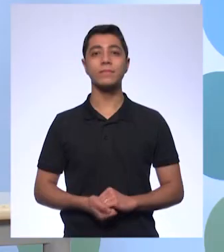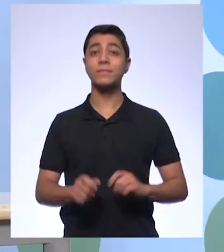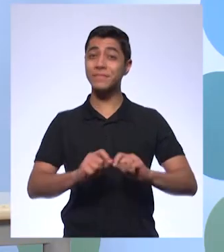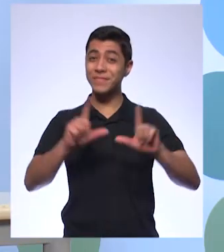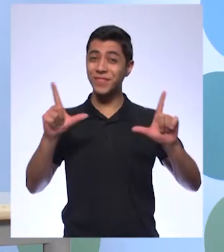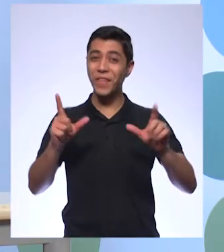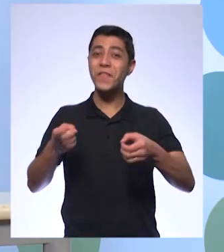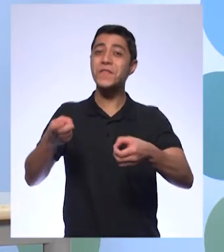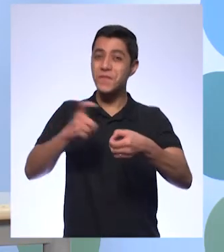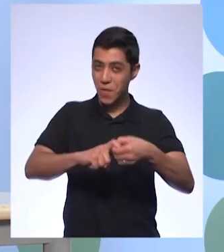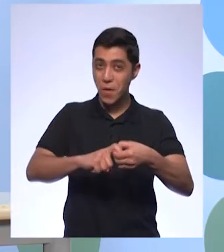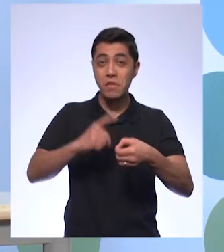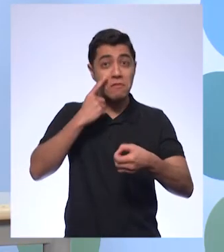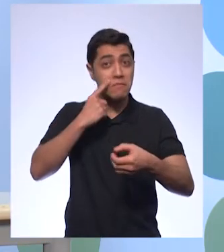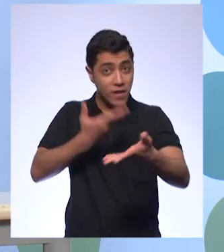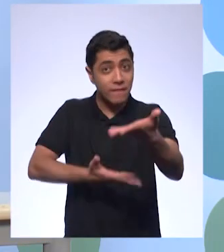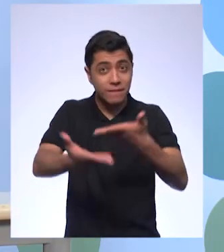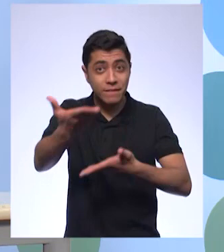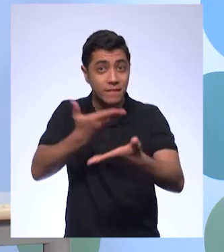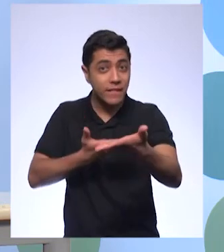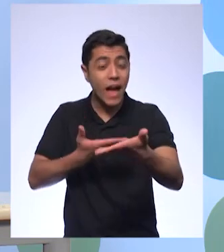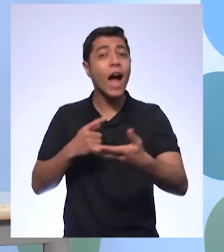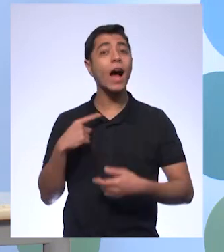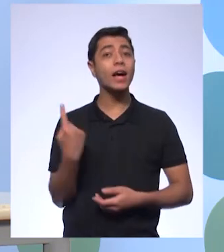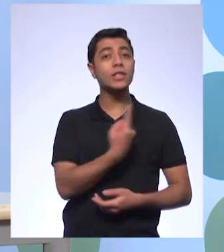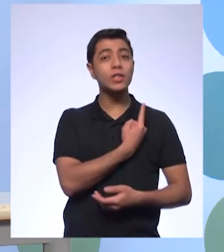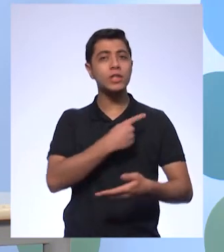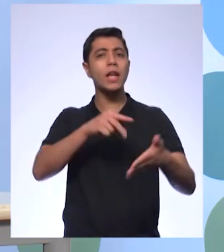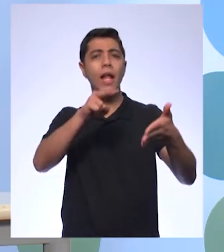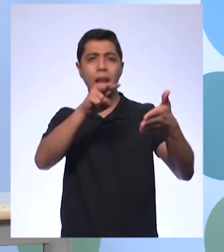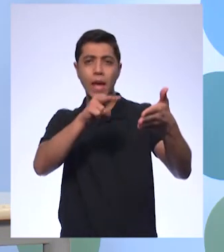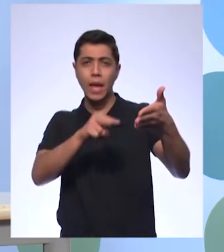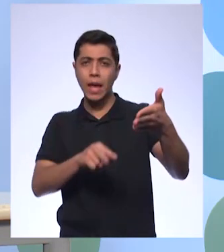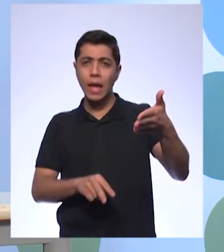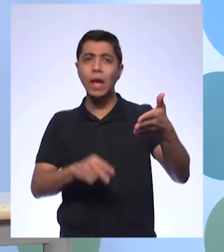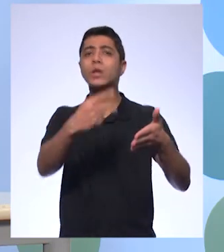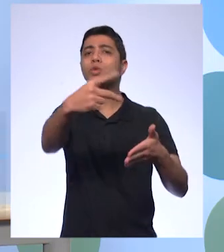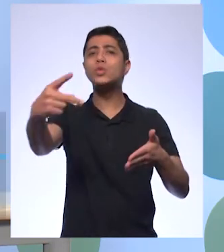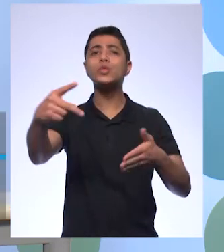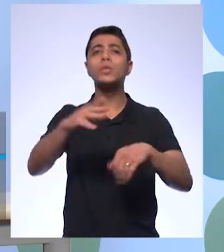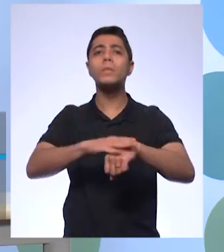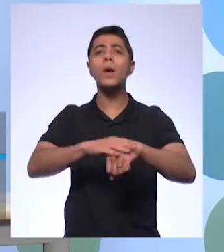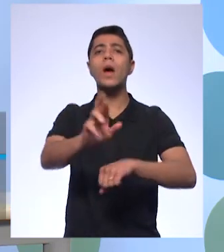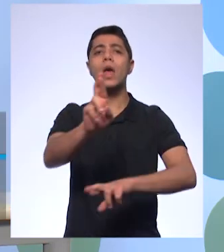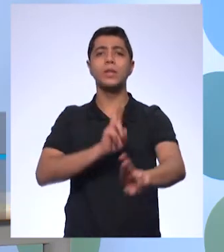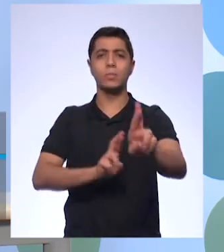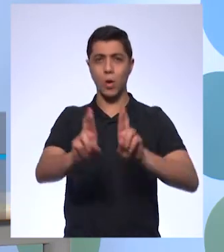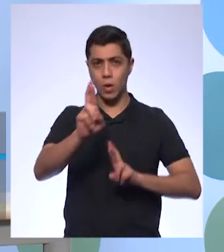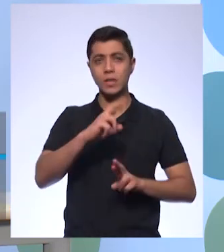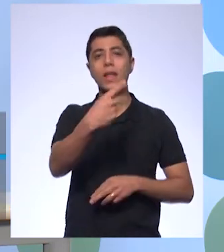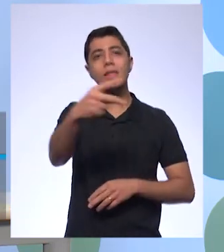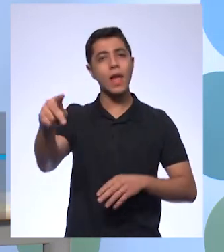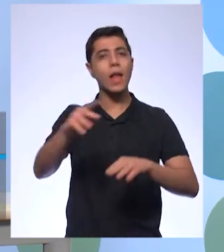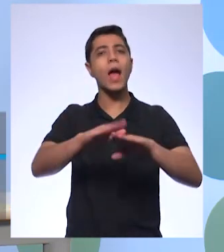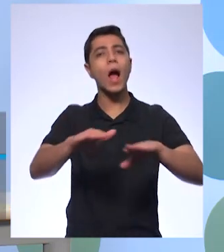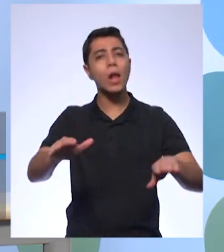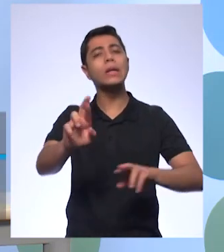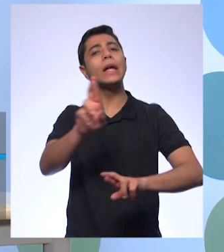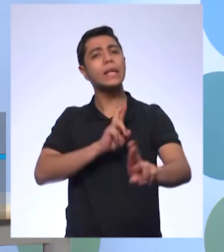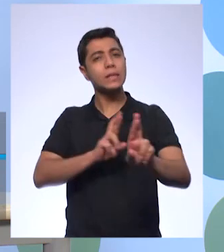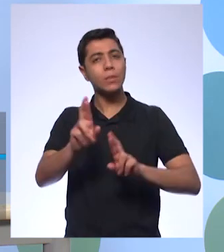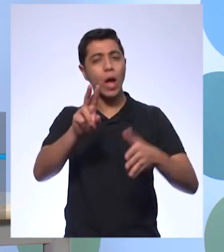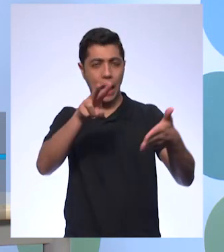Voltamos para a interação, estamos aqui lendo as respostas que os estudantes estão nos